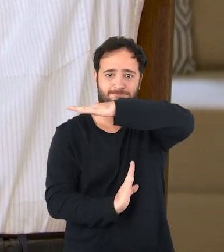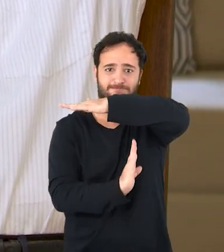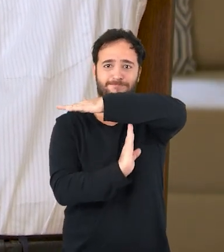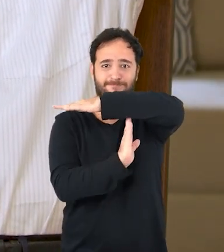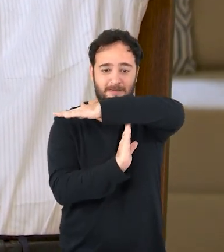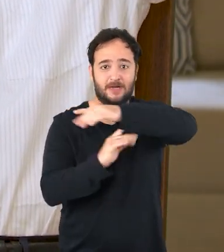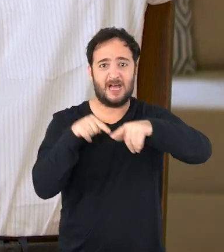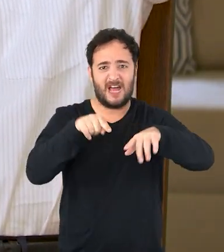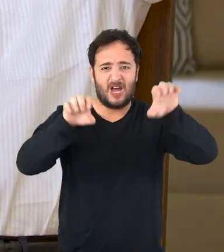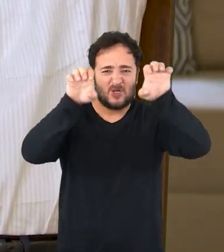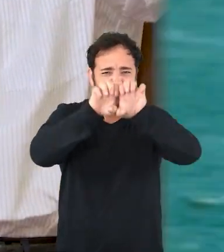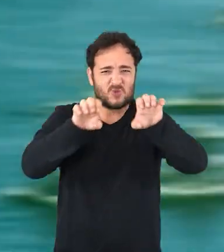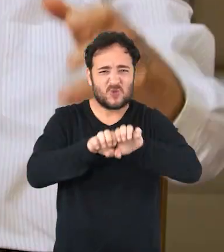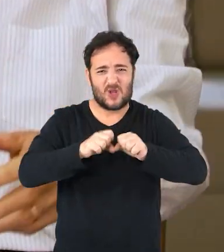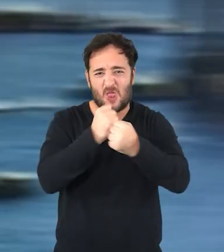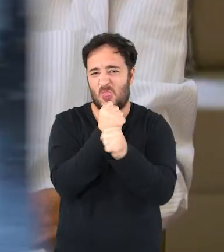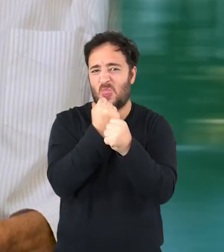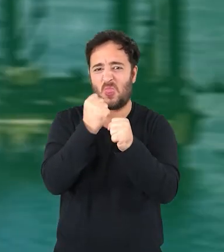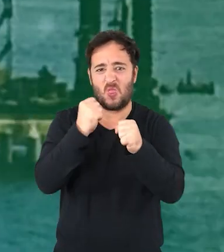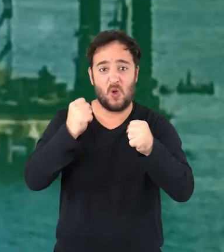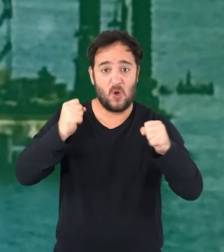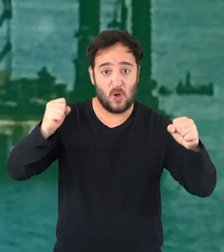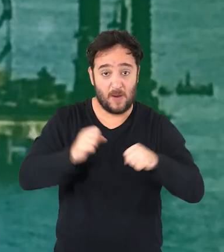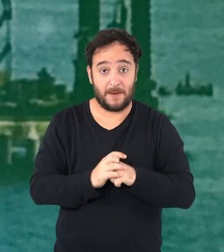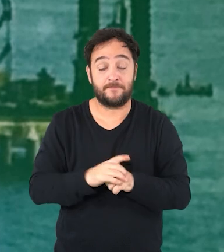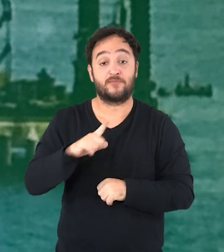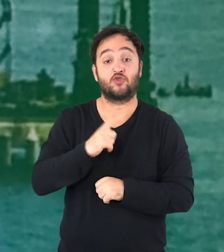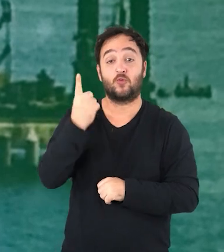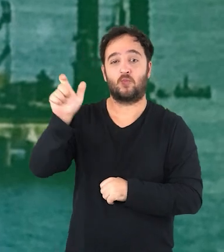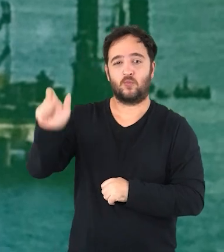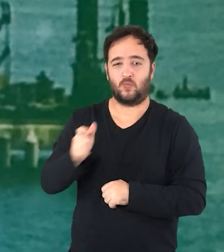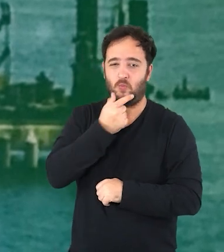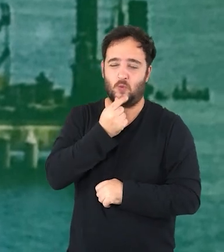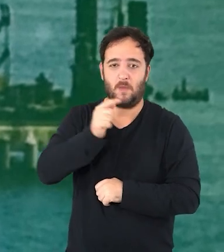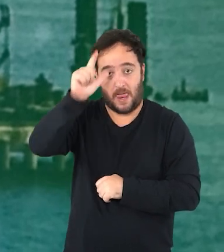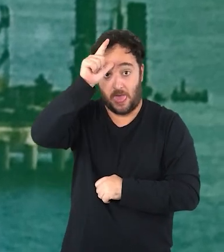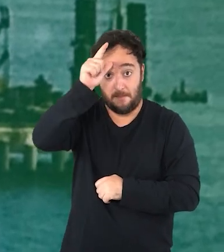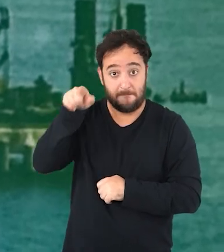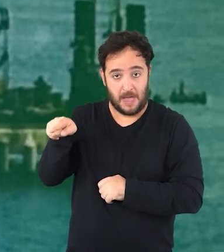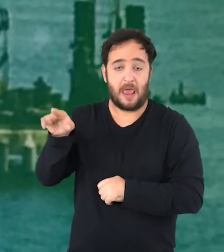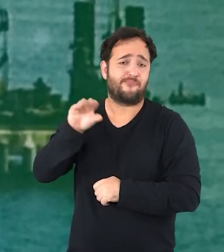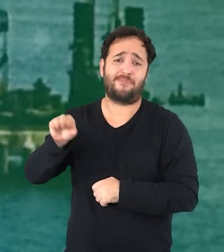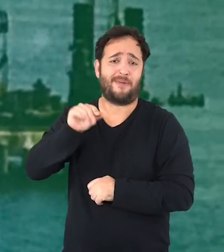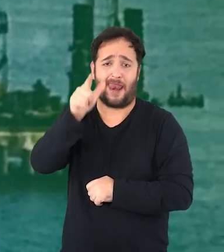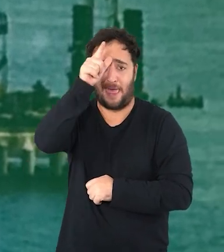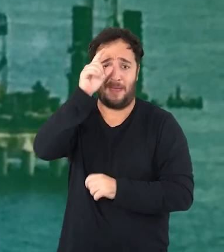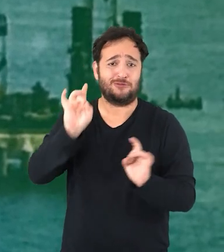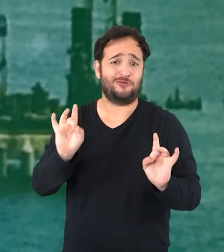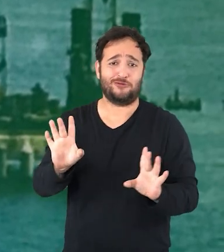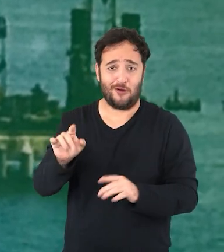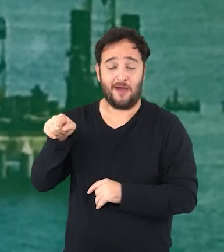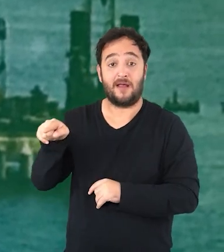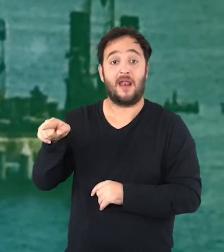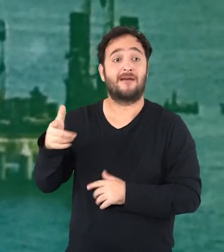cima, e aí então vem com a subestrutura. Chegou aqui um alemão, o Henrique Alstad, falava alemão,